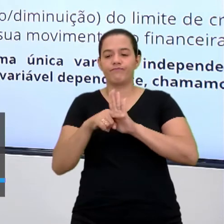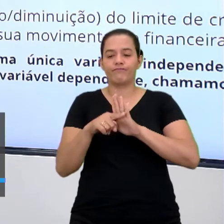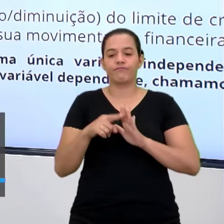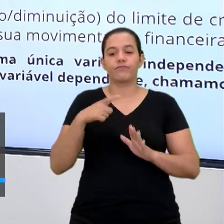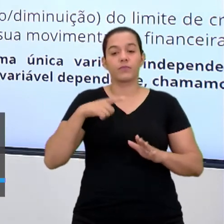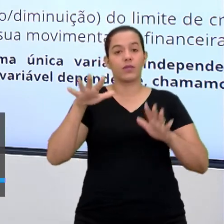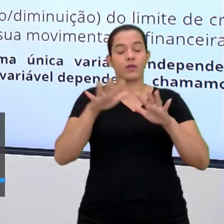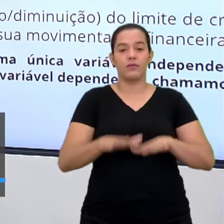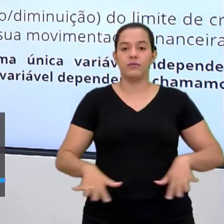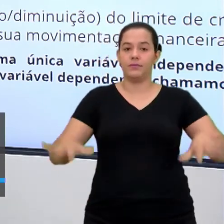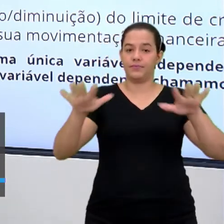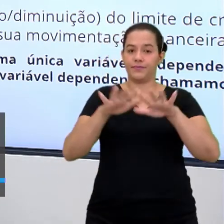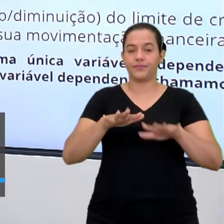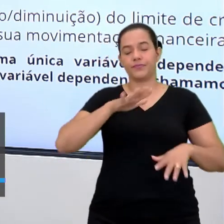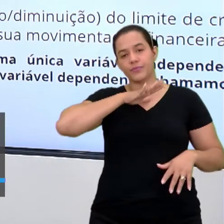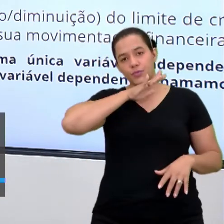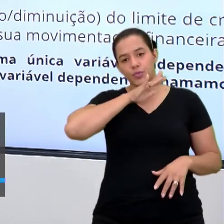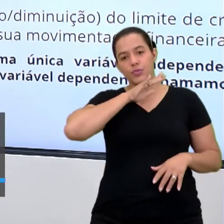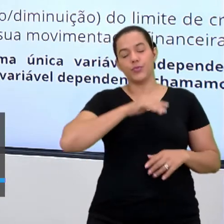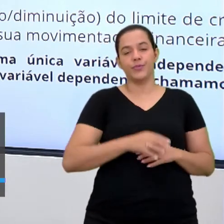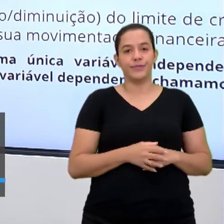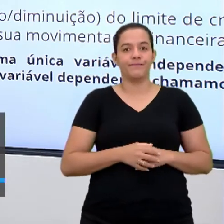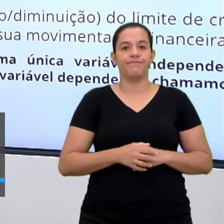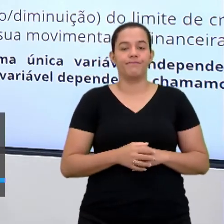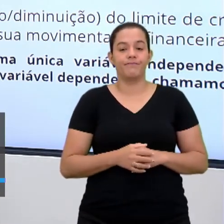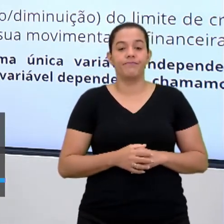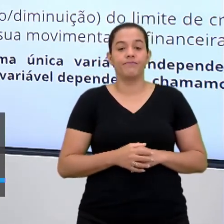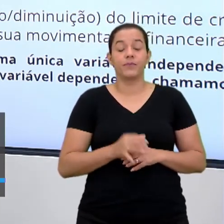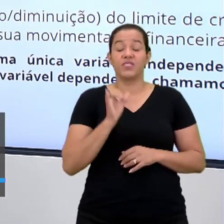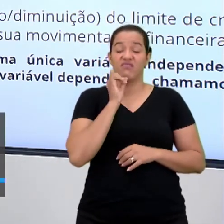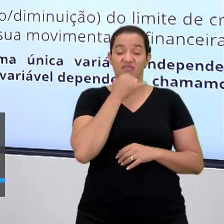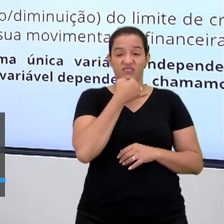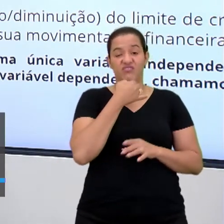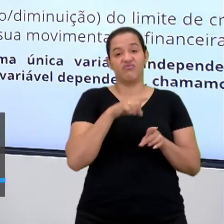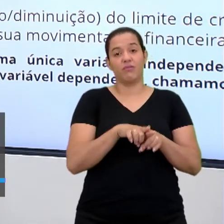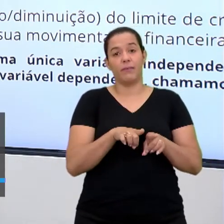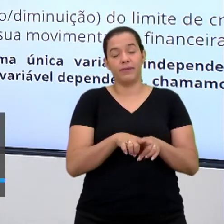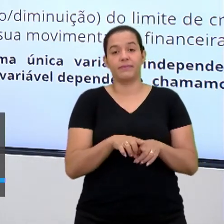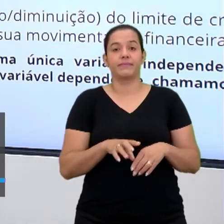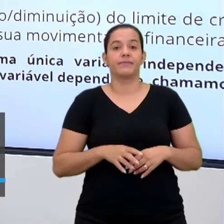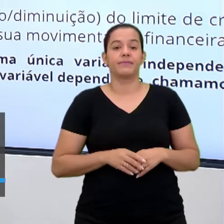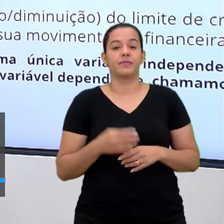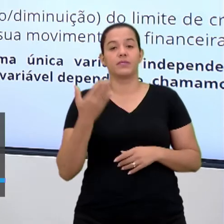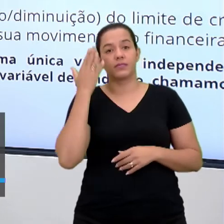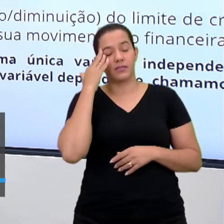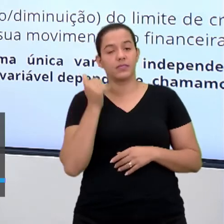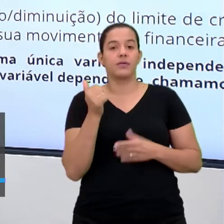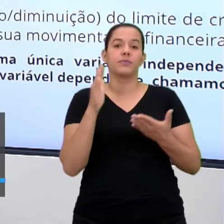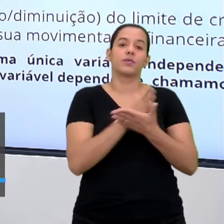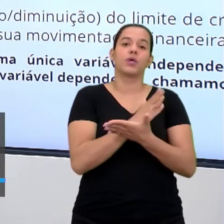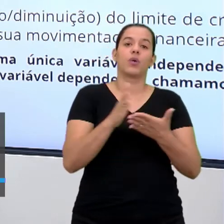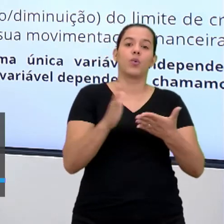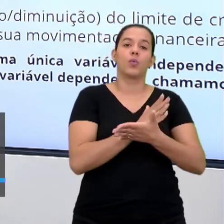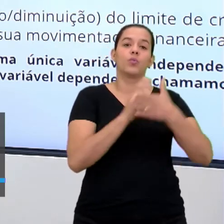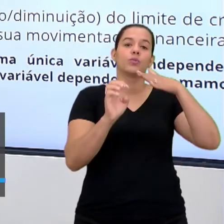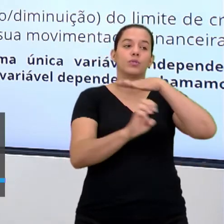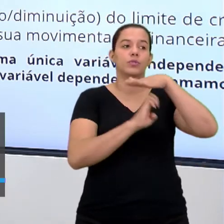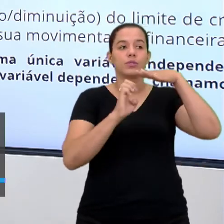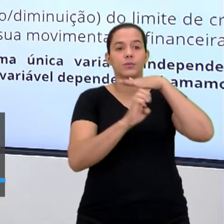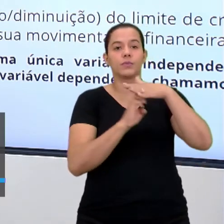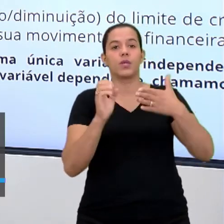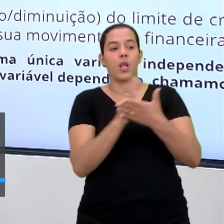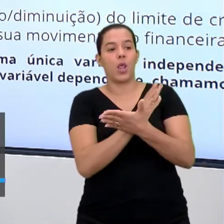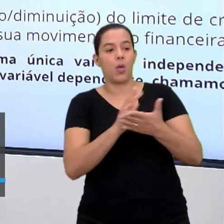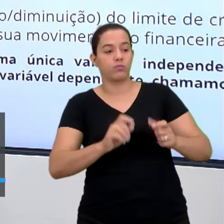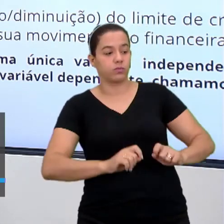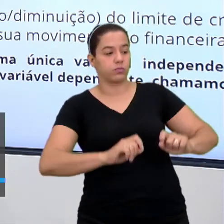maneira geral foi tudo muito ruim e triste, infelizmente, né? A gente sabe que algumas empresas aí cresceram durante a pandemia,